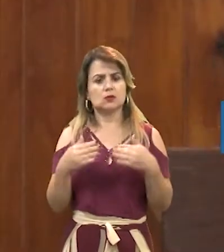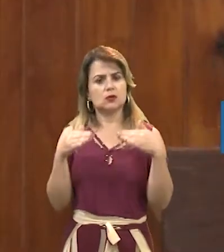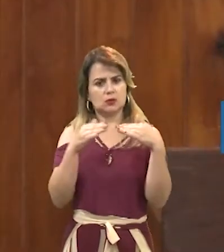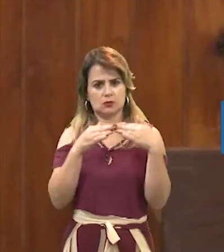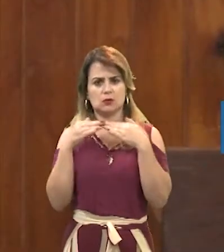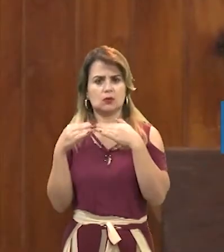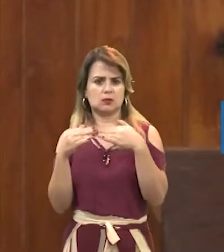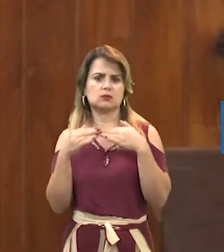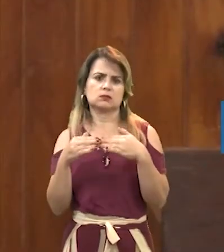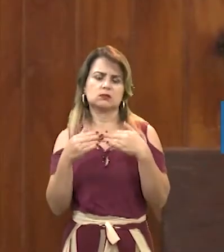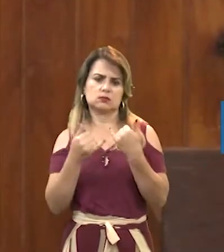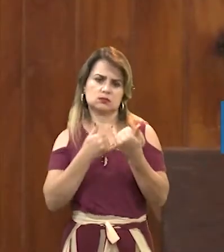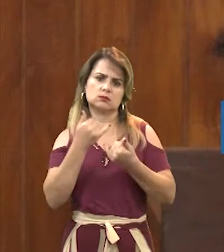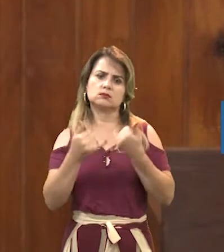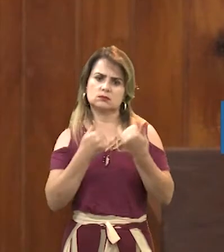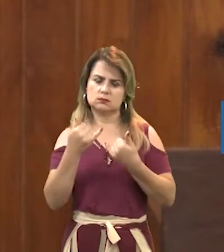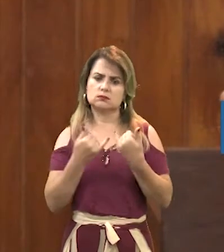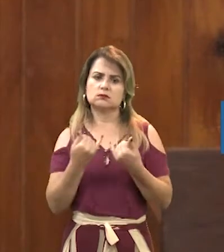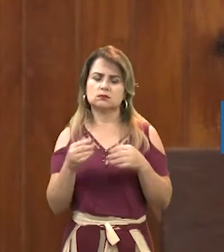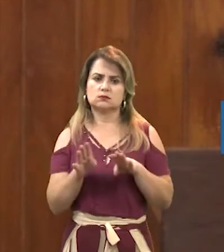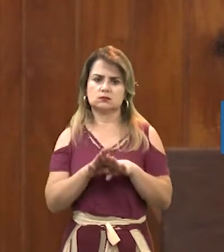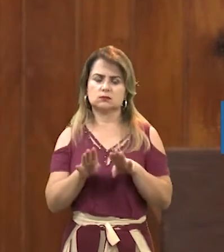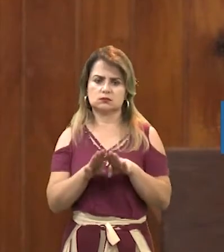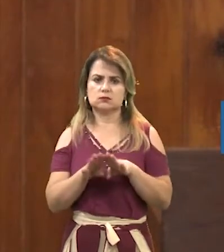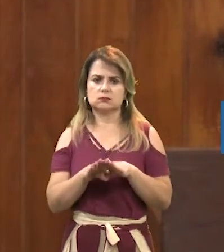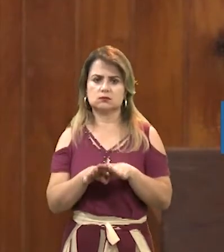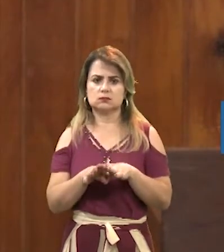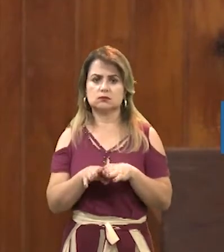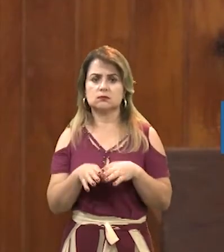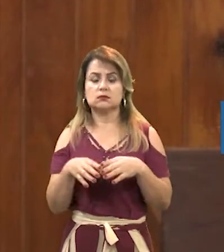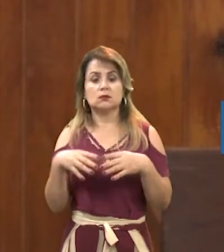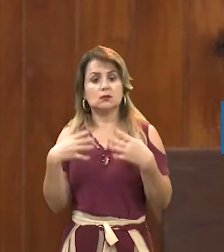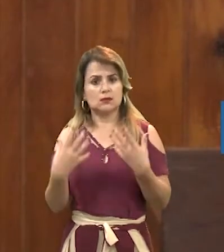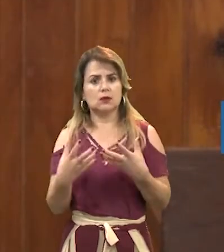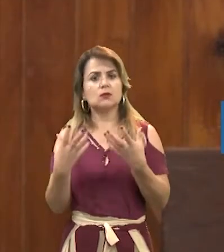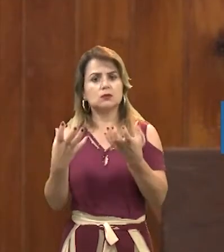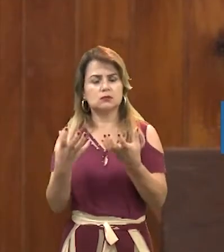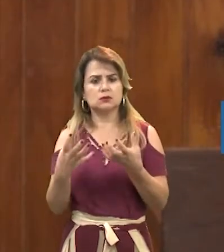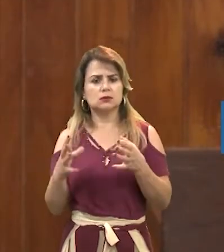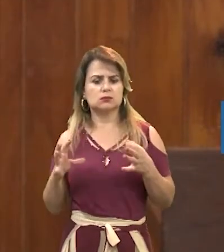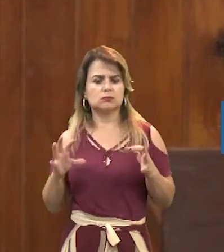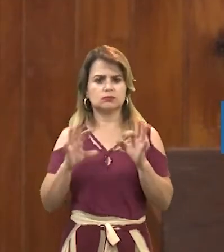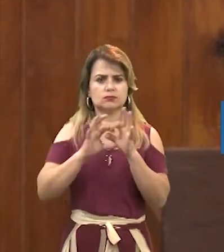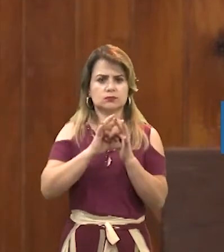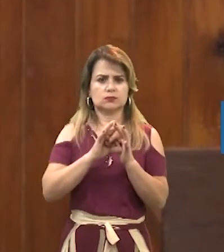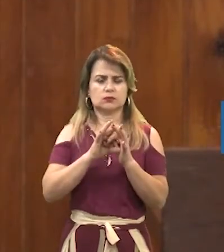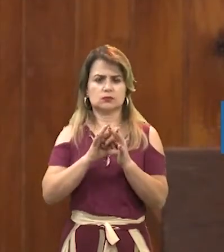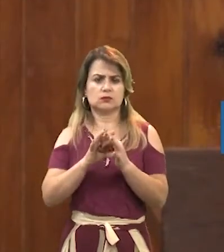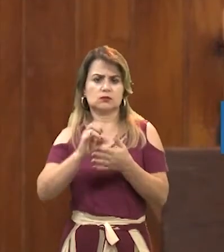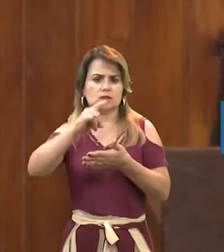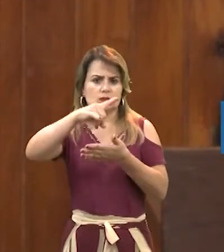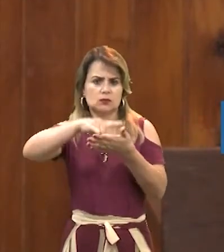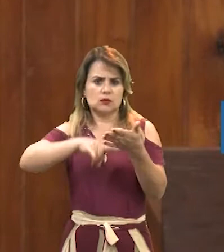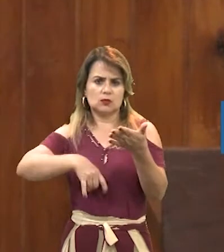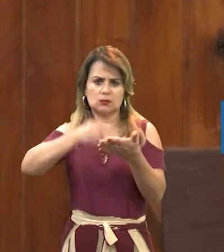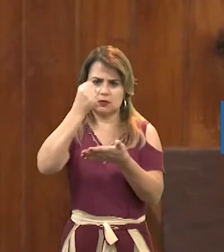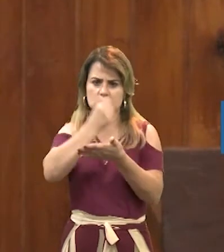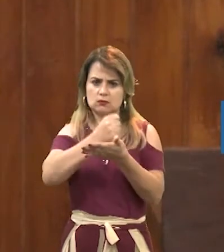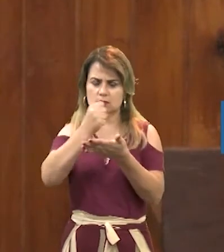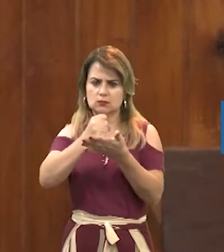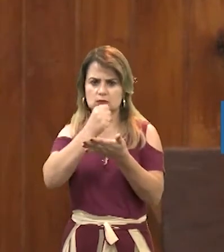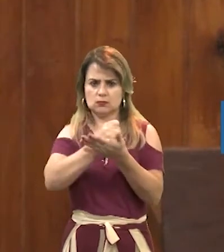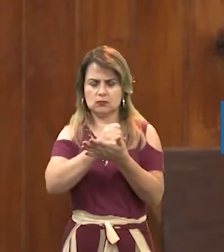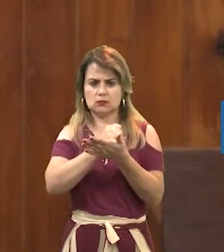reuni, estou reunindo, na verdade, pessoas para protocolarmos esse requerimento na mão